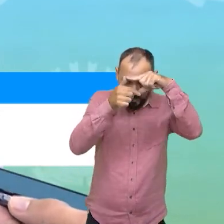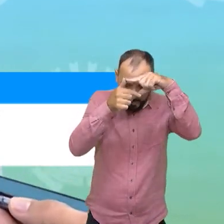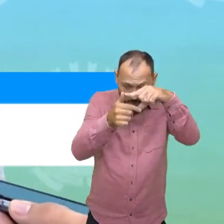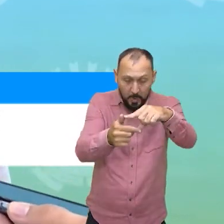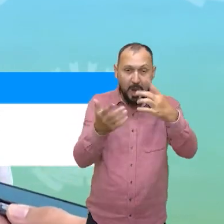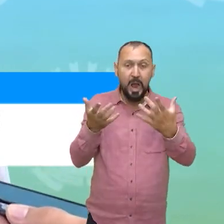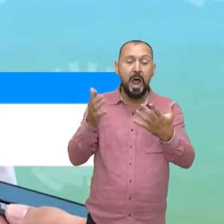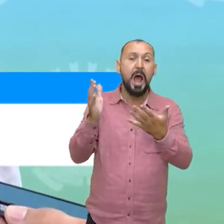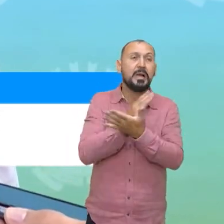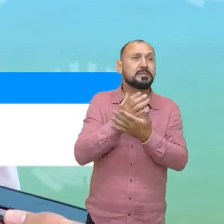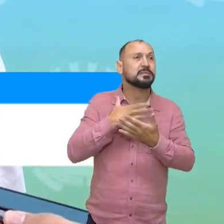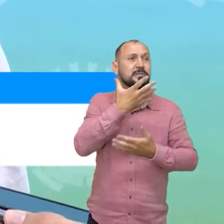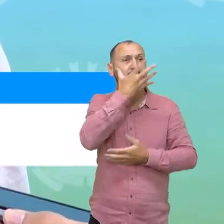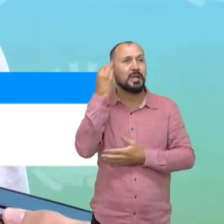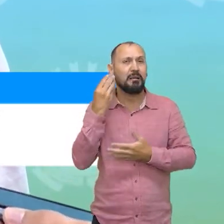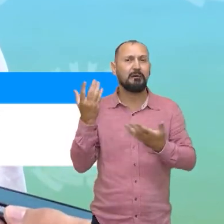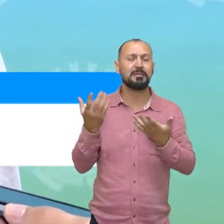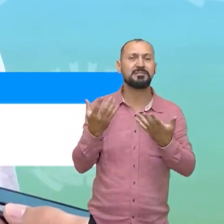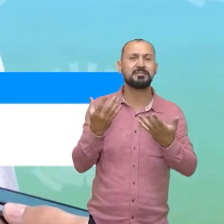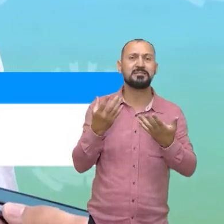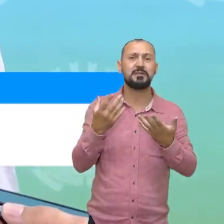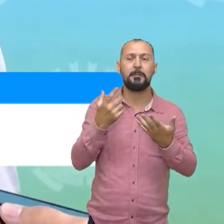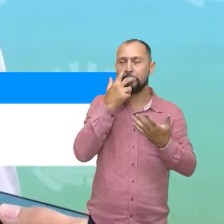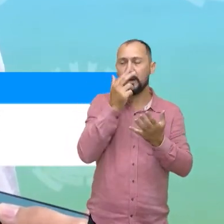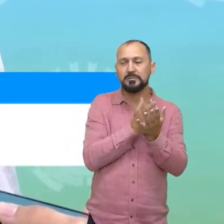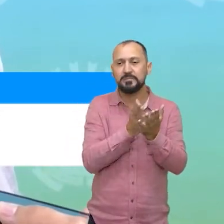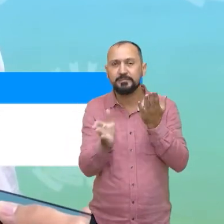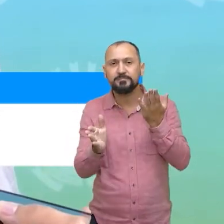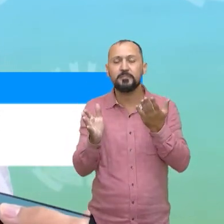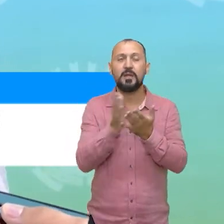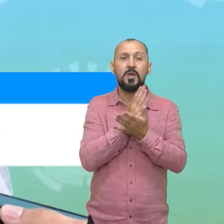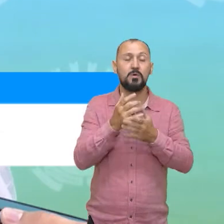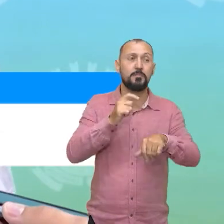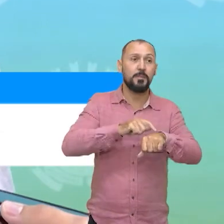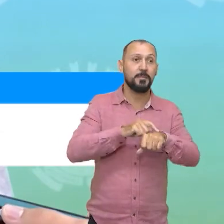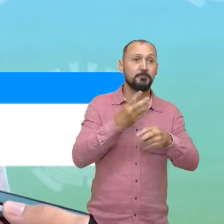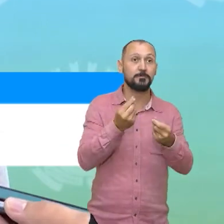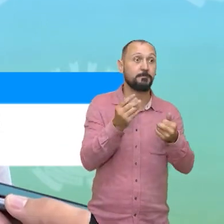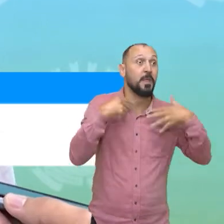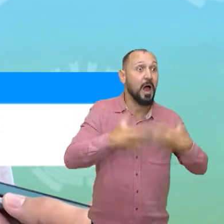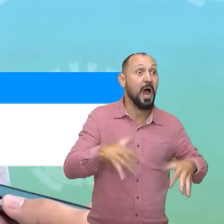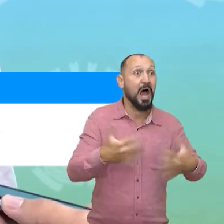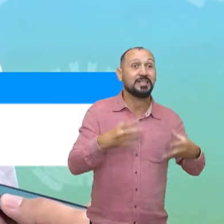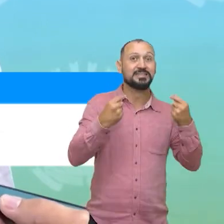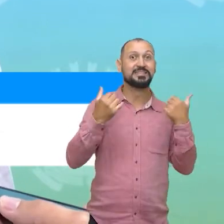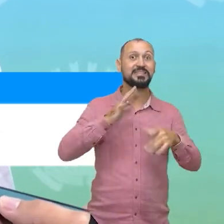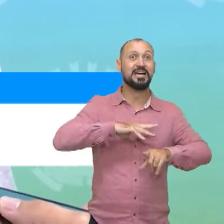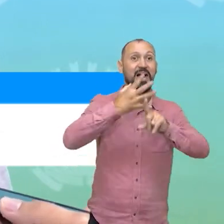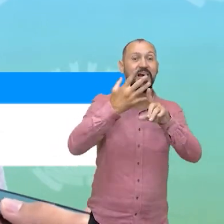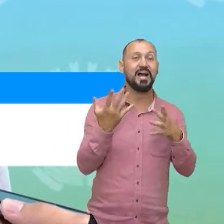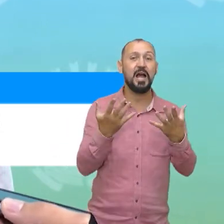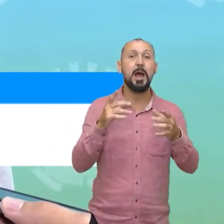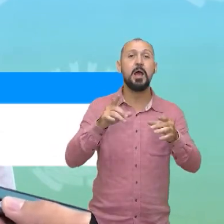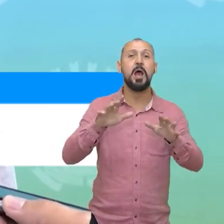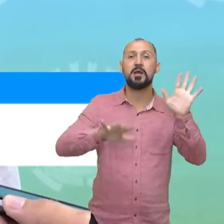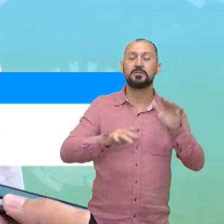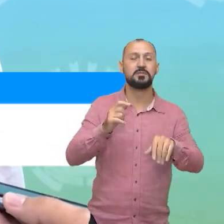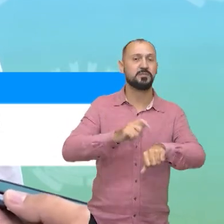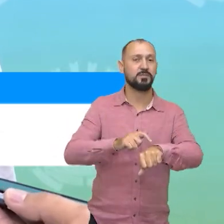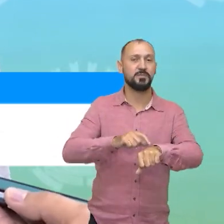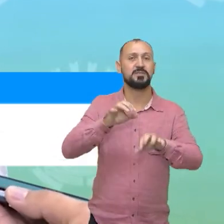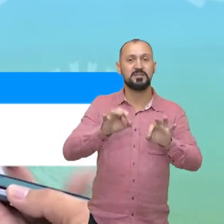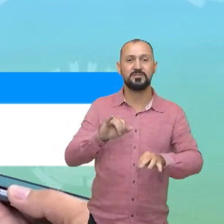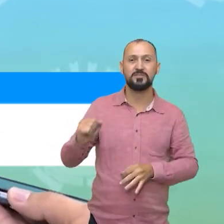se perdendo, muitas vezes a gente acaba exagerando em algumas situações e muitas vezes a gente